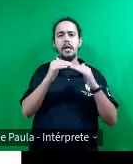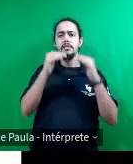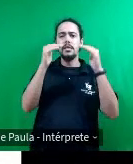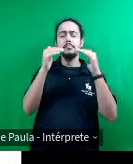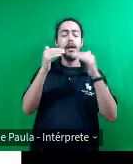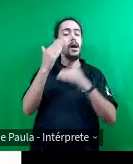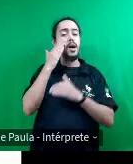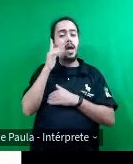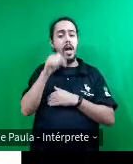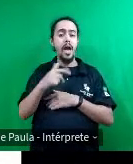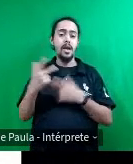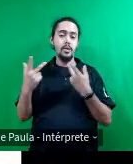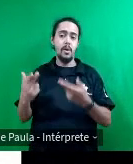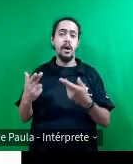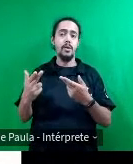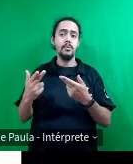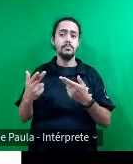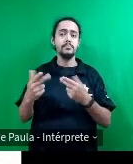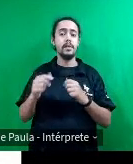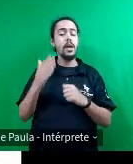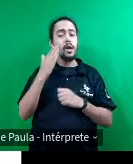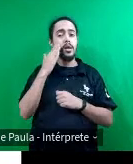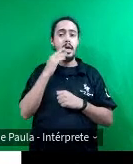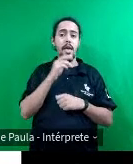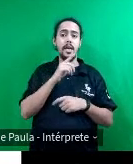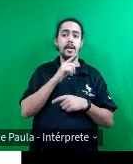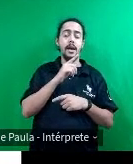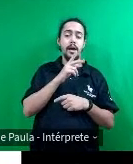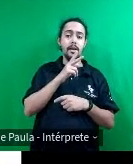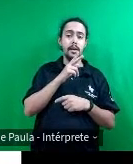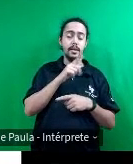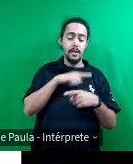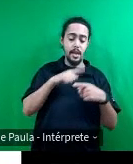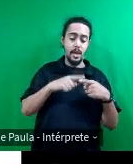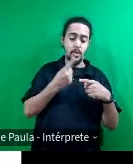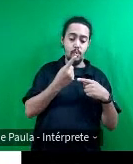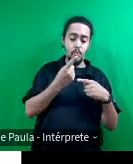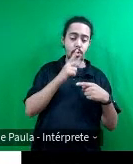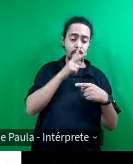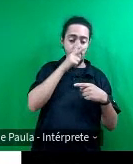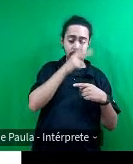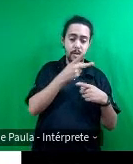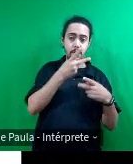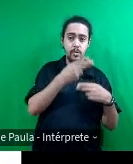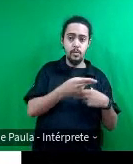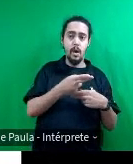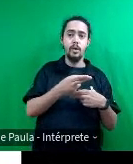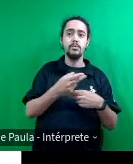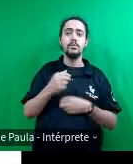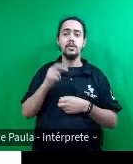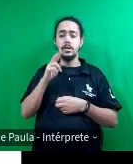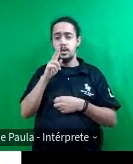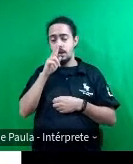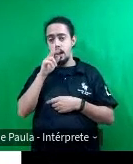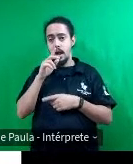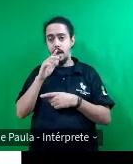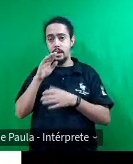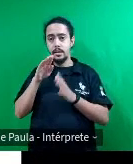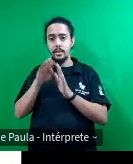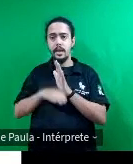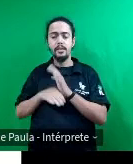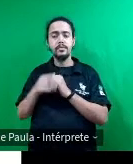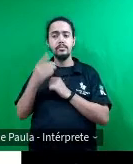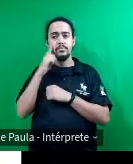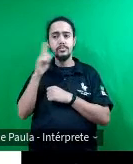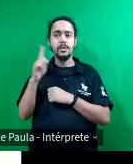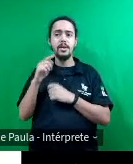Eu sei que a tensão em cima do R1 é a mesma tensão em cima do R2. É a mesma queda de tensão em cima do R2. Mas eu não sei que valor é. Eu tenho que